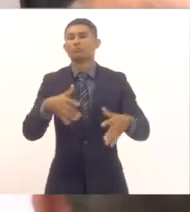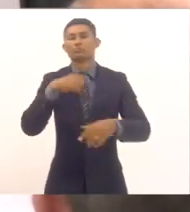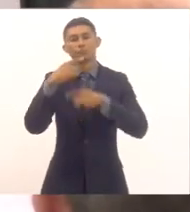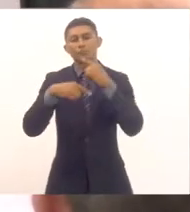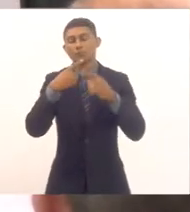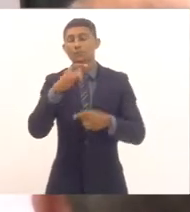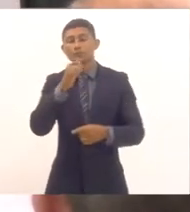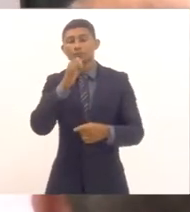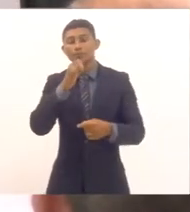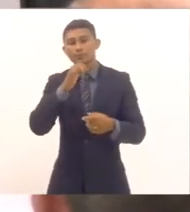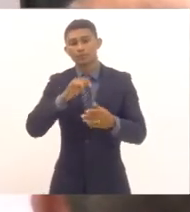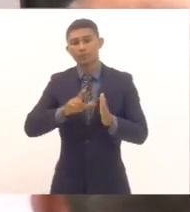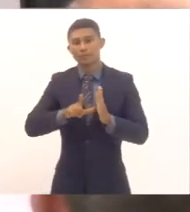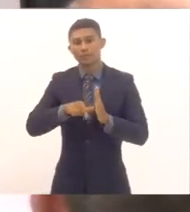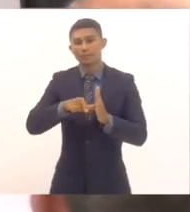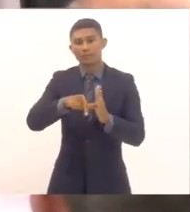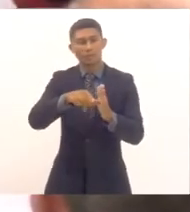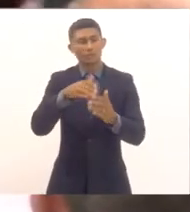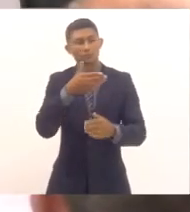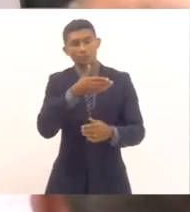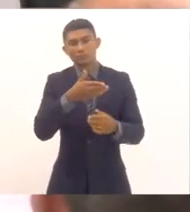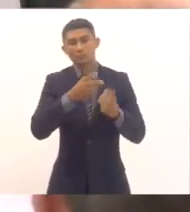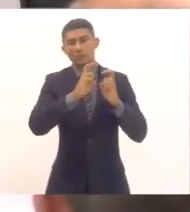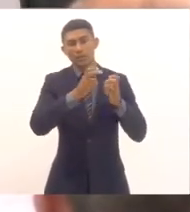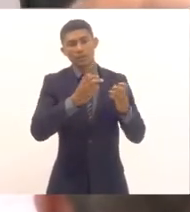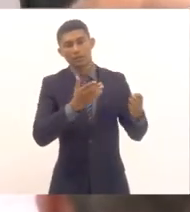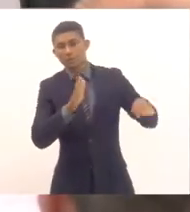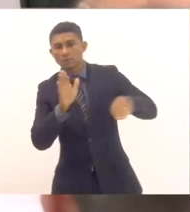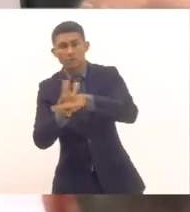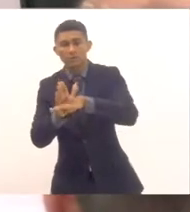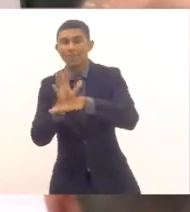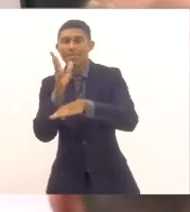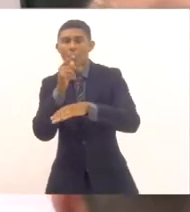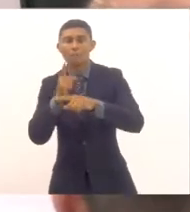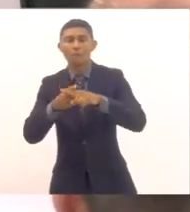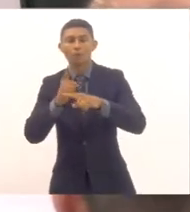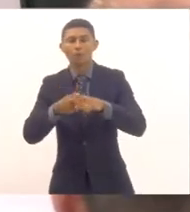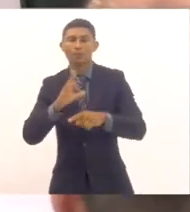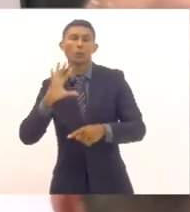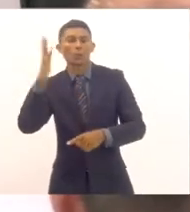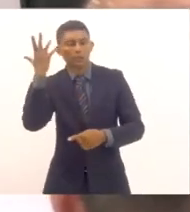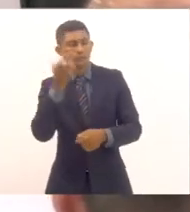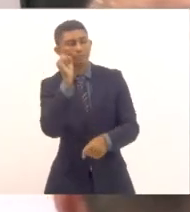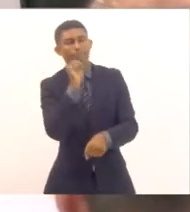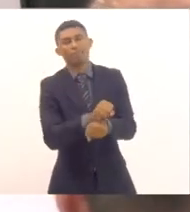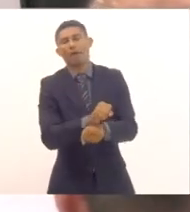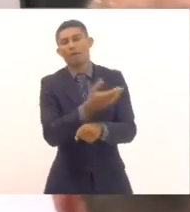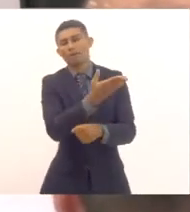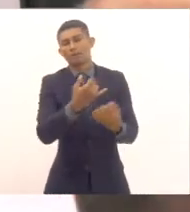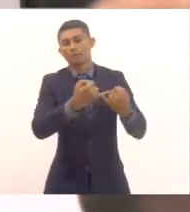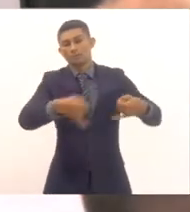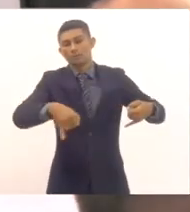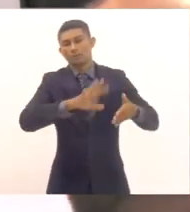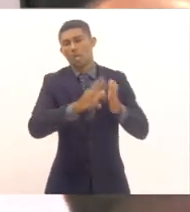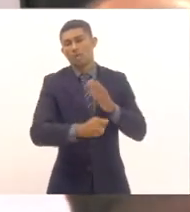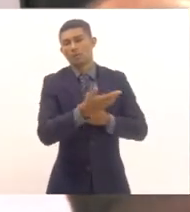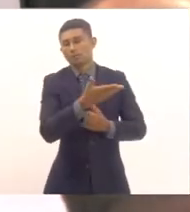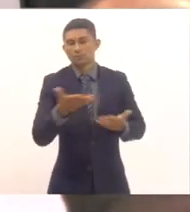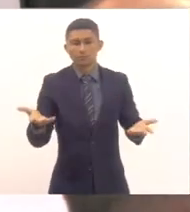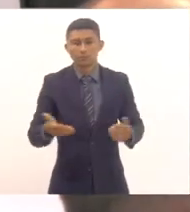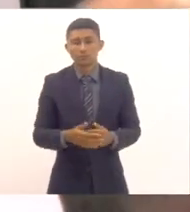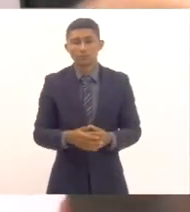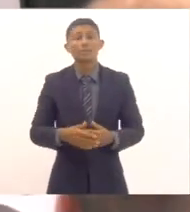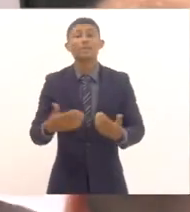a todo o Brasil tem visto a duas três paralisações é furtos de cabo é fusca do outro sistema e lá não podemos vivenciar esta realidade